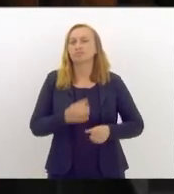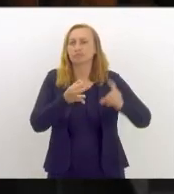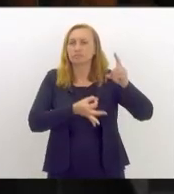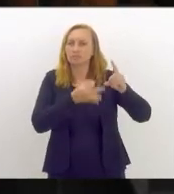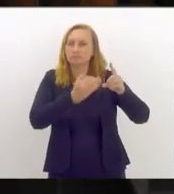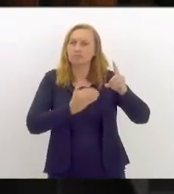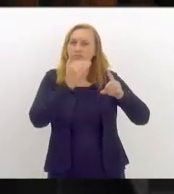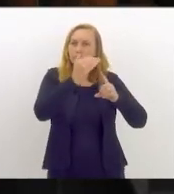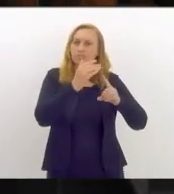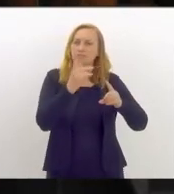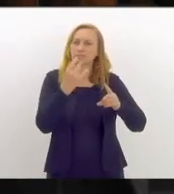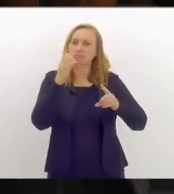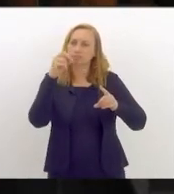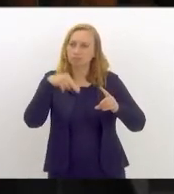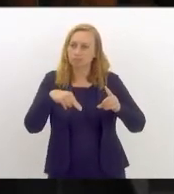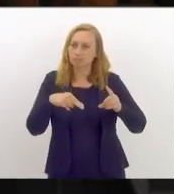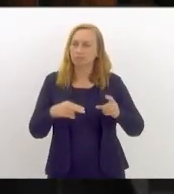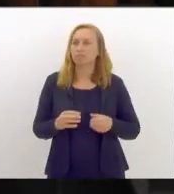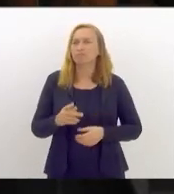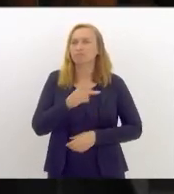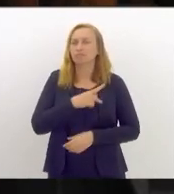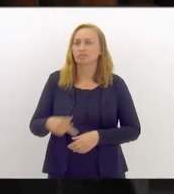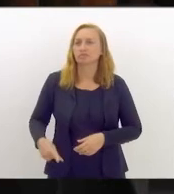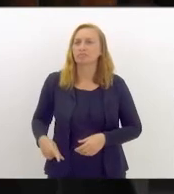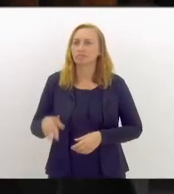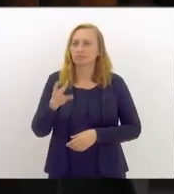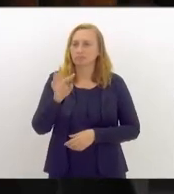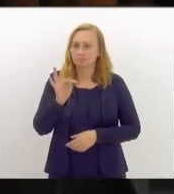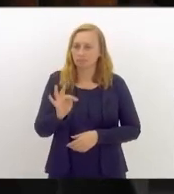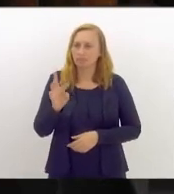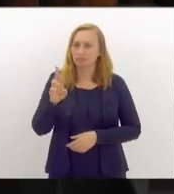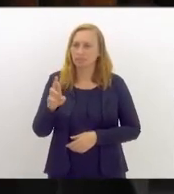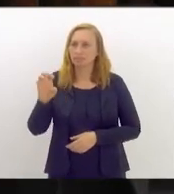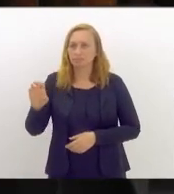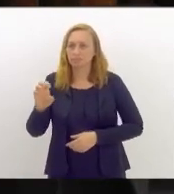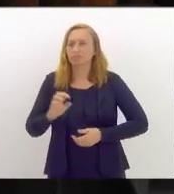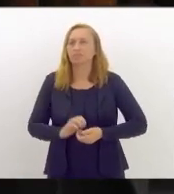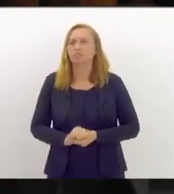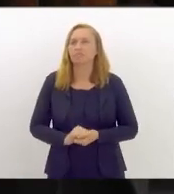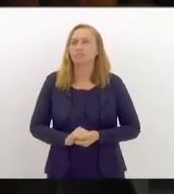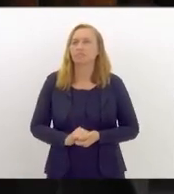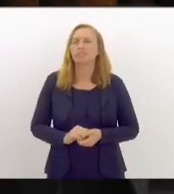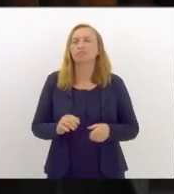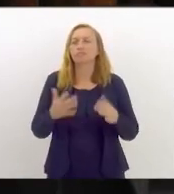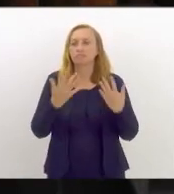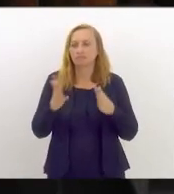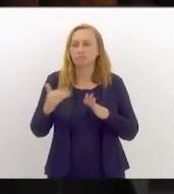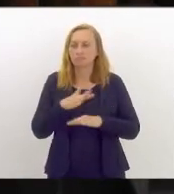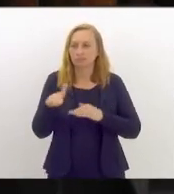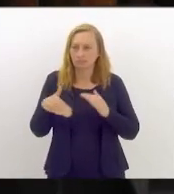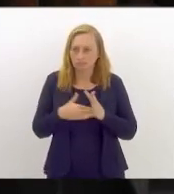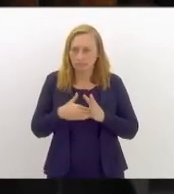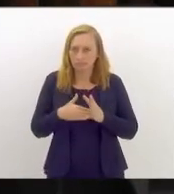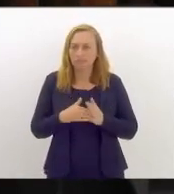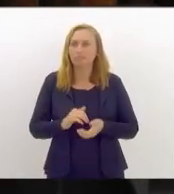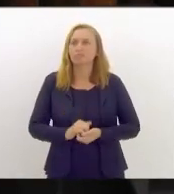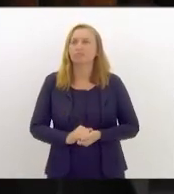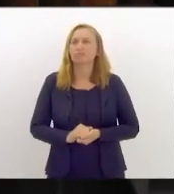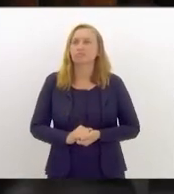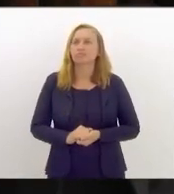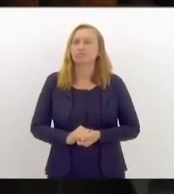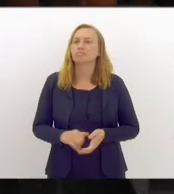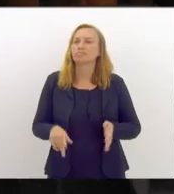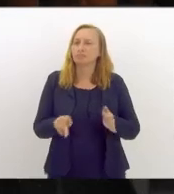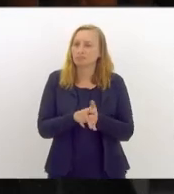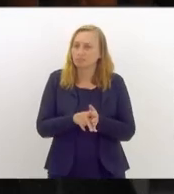Elton Leme presidente do TRE pessoa na qual também a saúde todos os